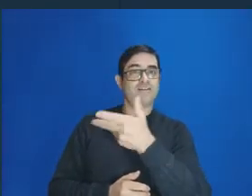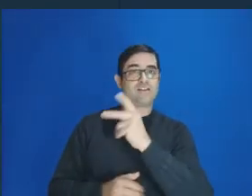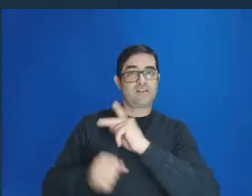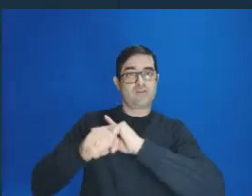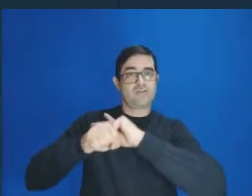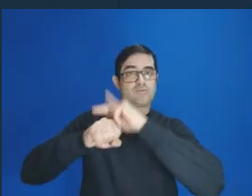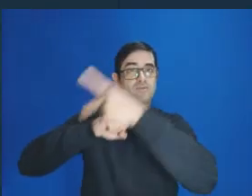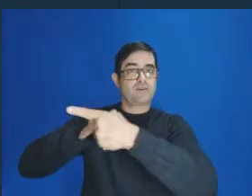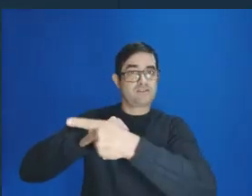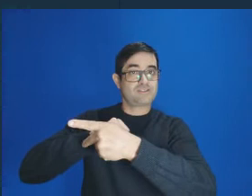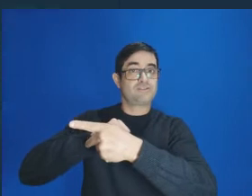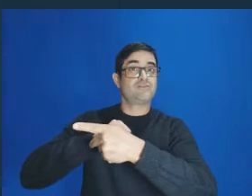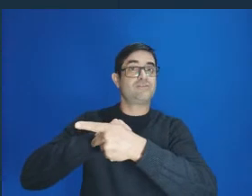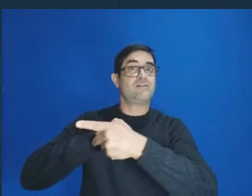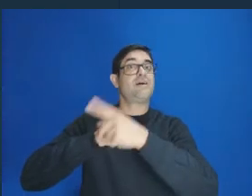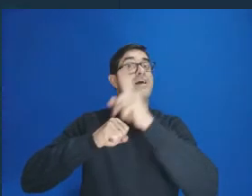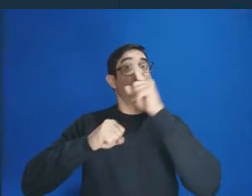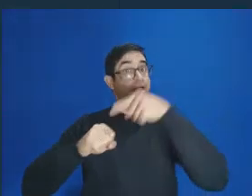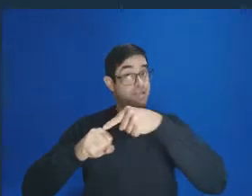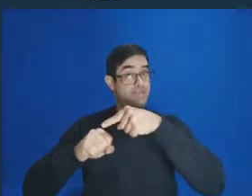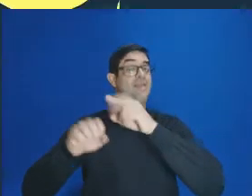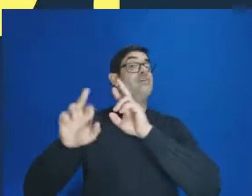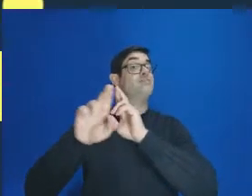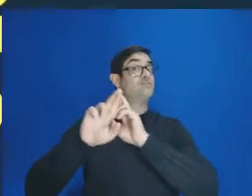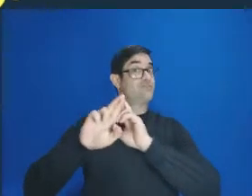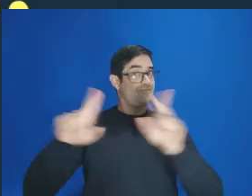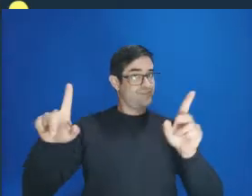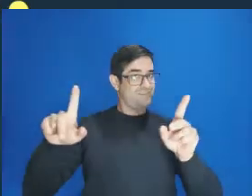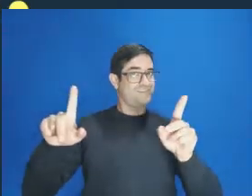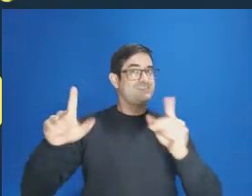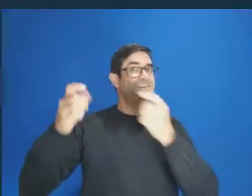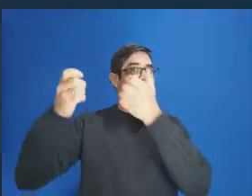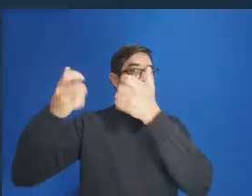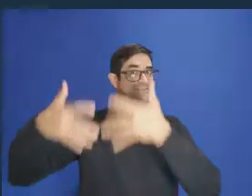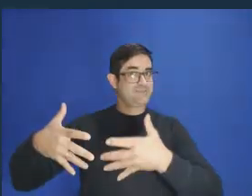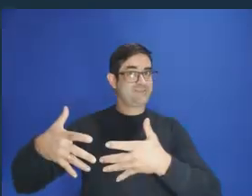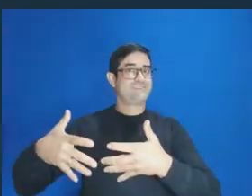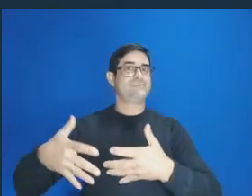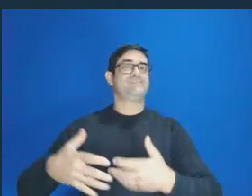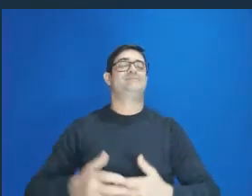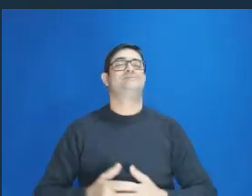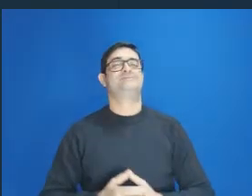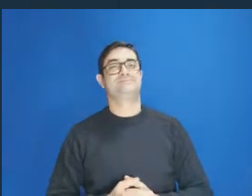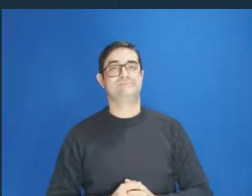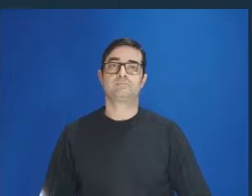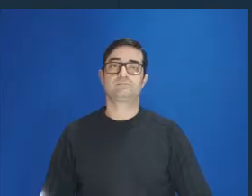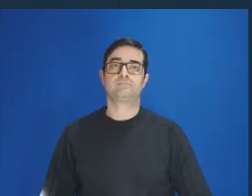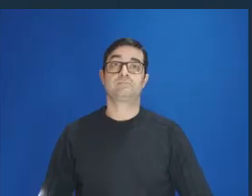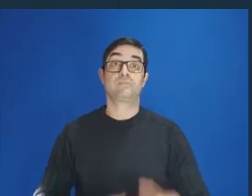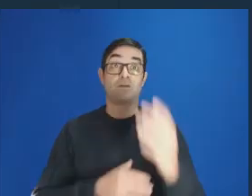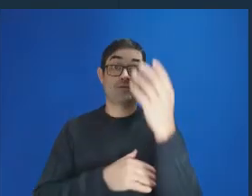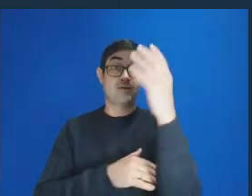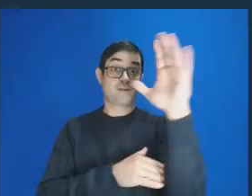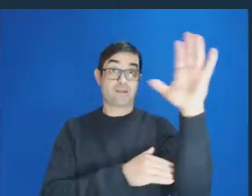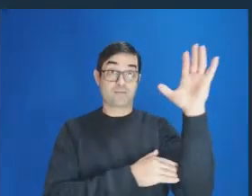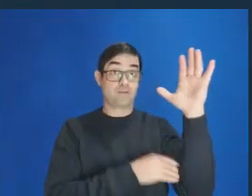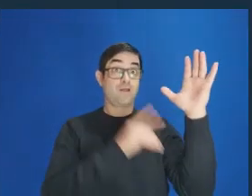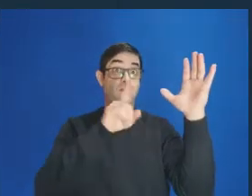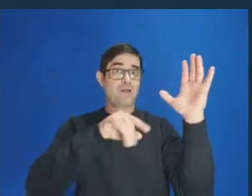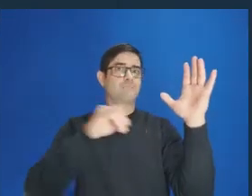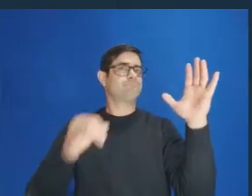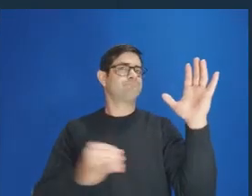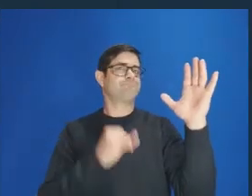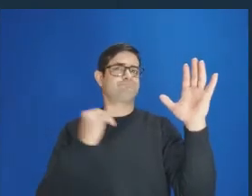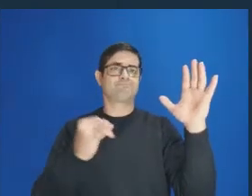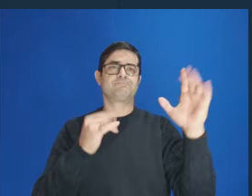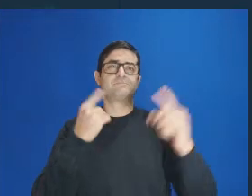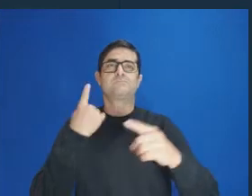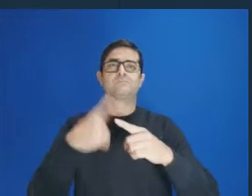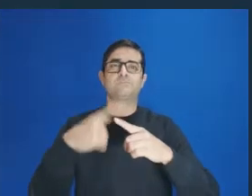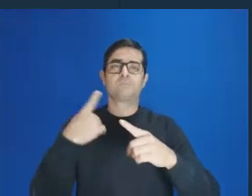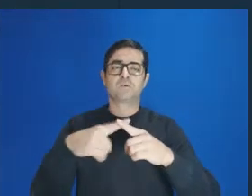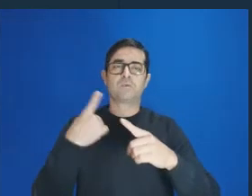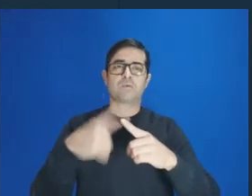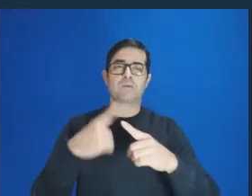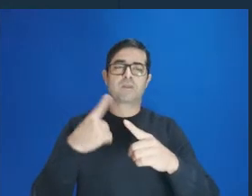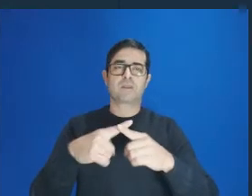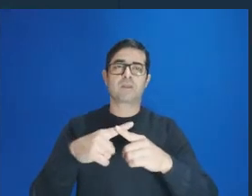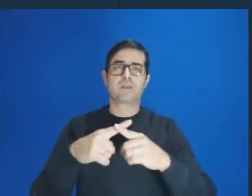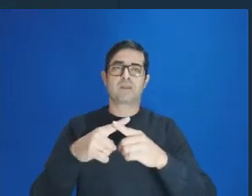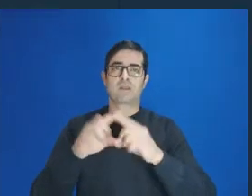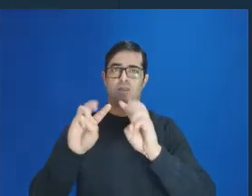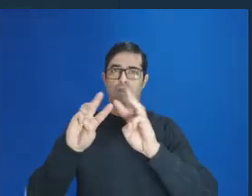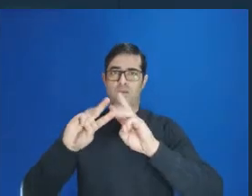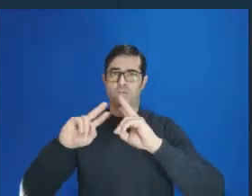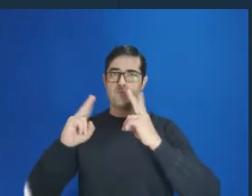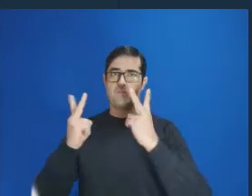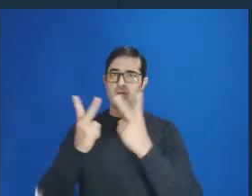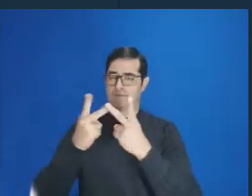uma outra história, tá? Bom, isso na questão ambiental é extremamente importante, porque nós vamos ver que essa matéria